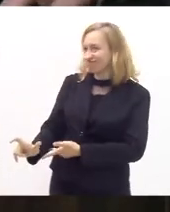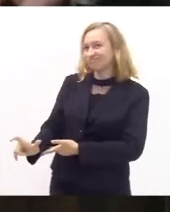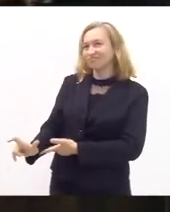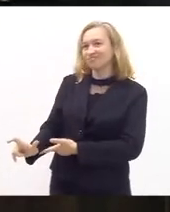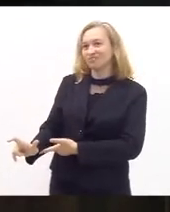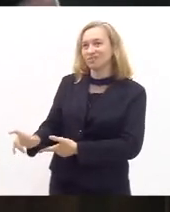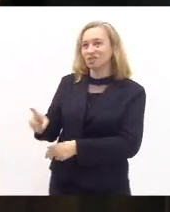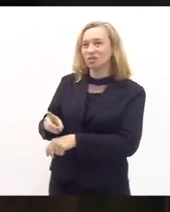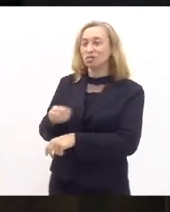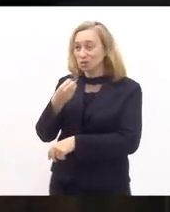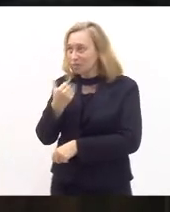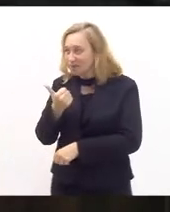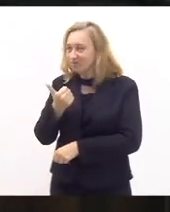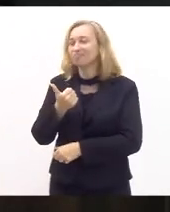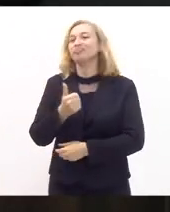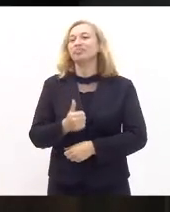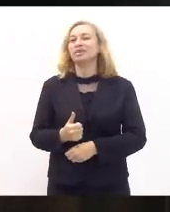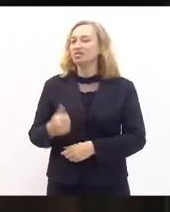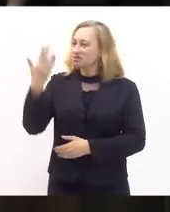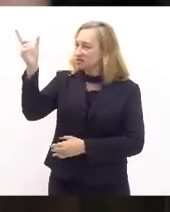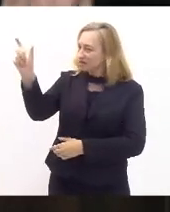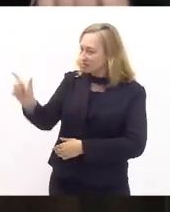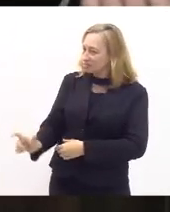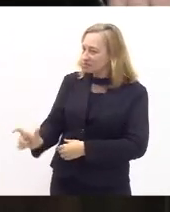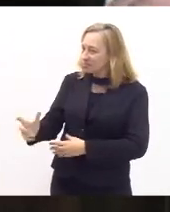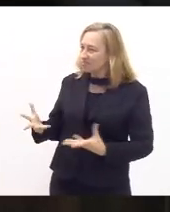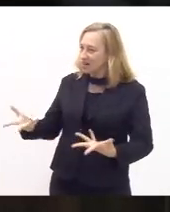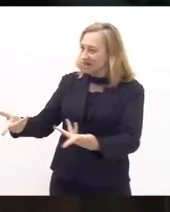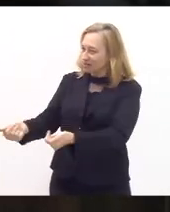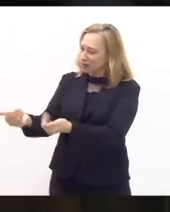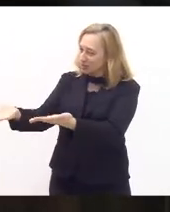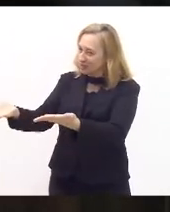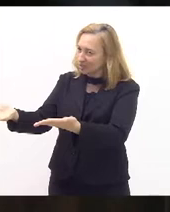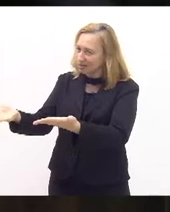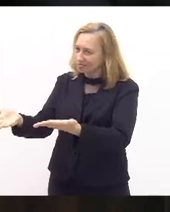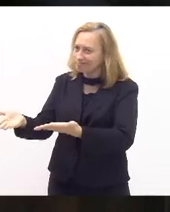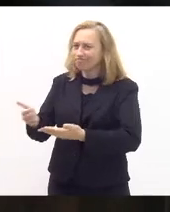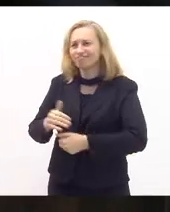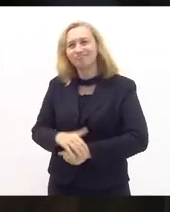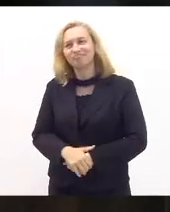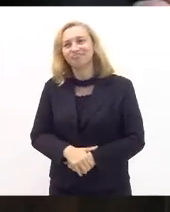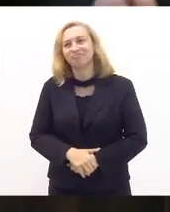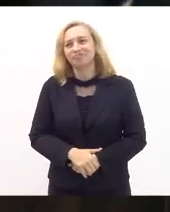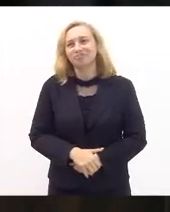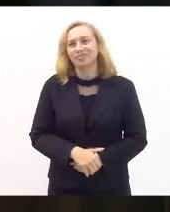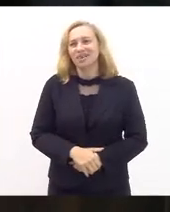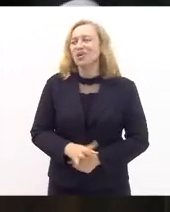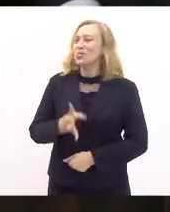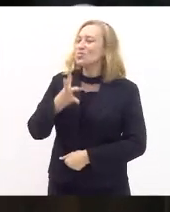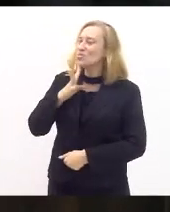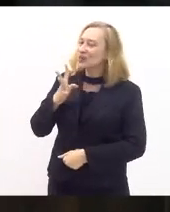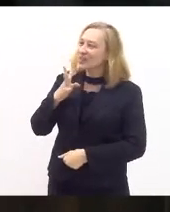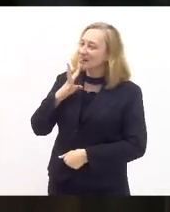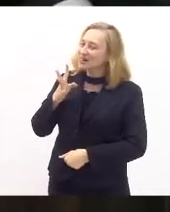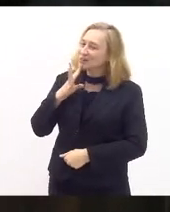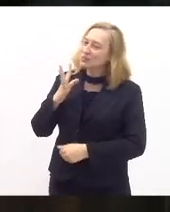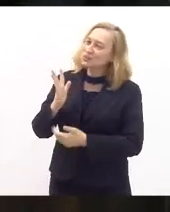doutor, tudo bem? Da sua pessoa maravilhosa, a qual eu conheço há algum